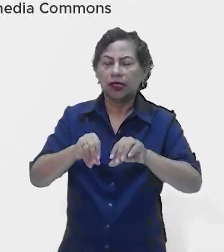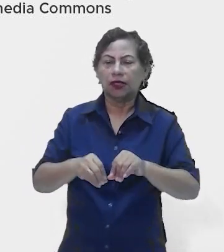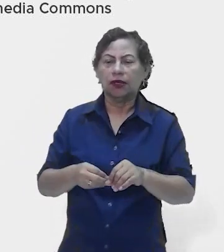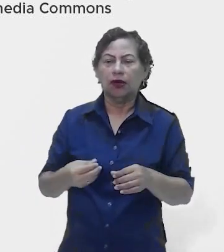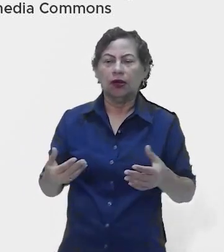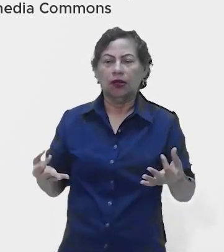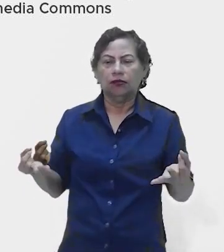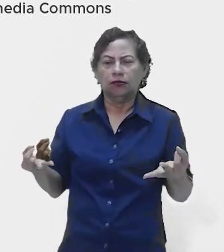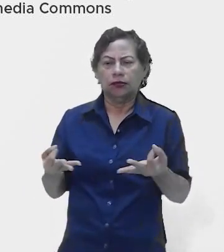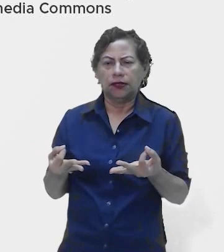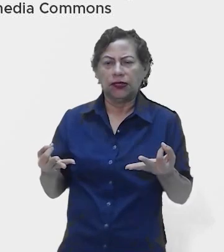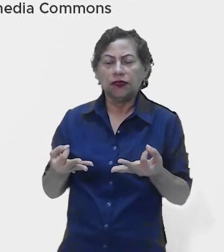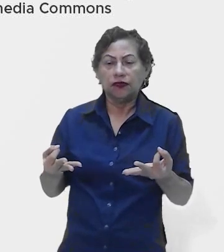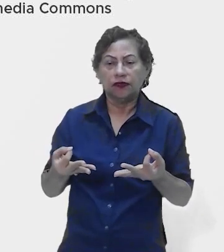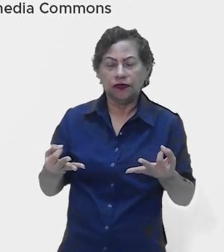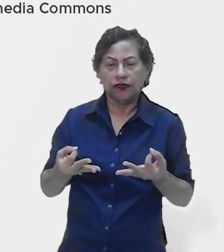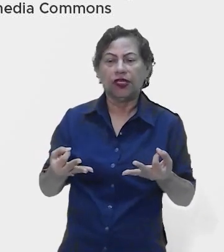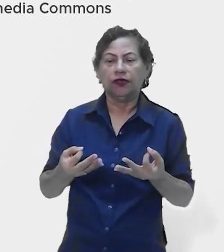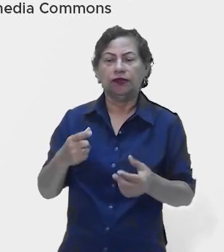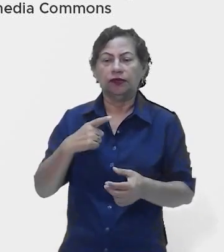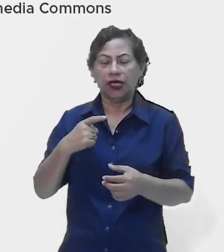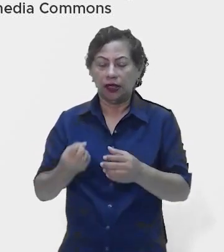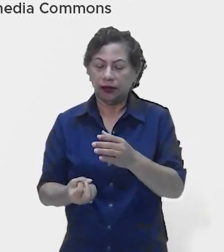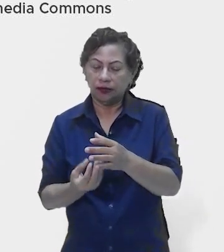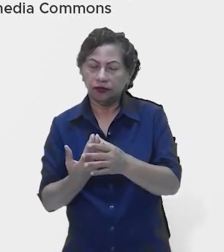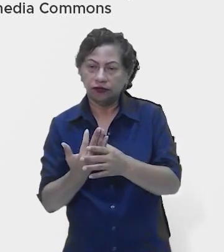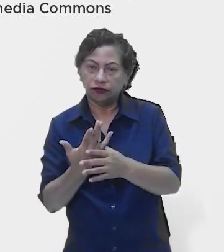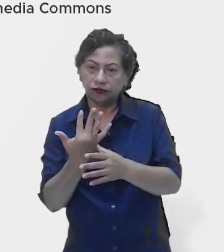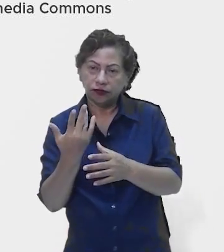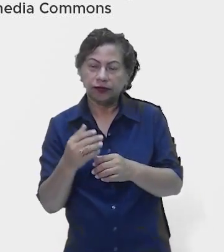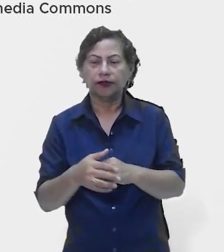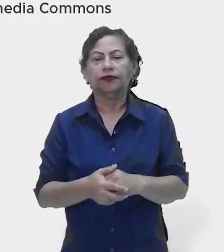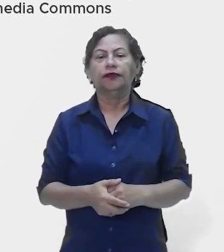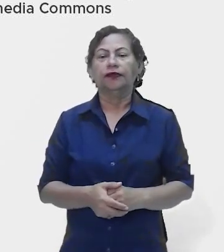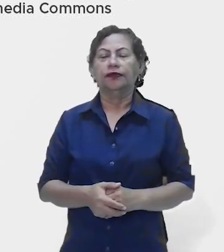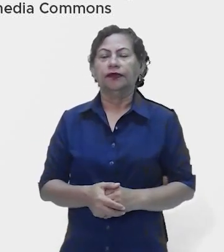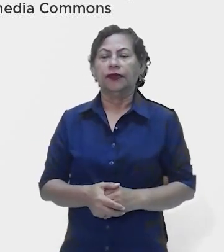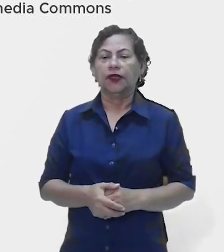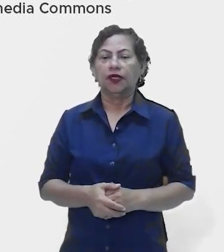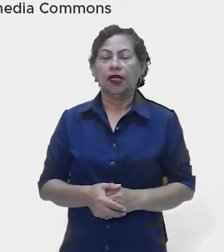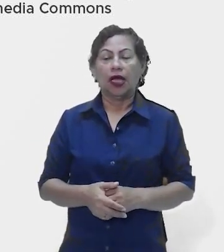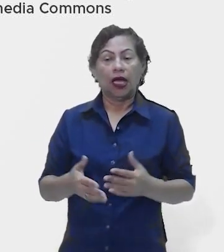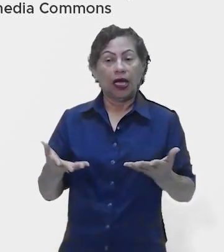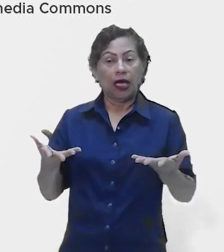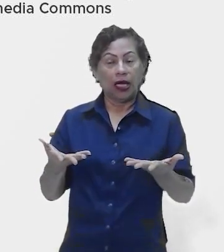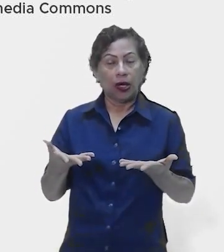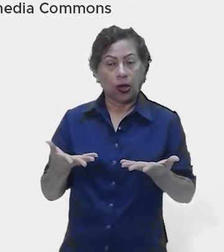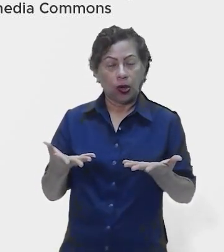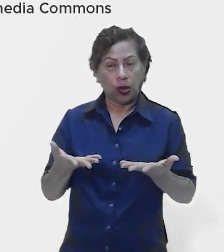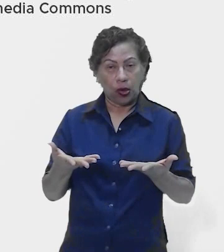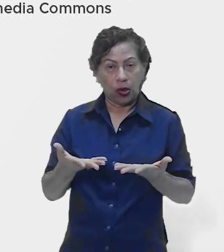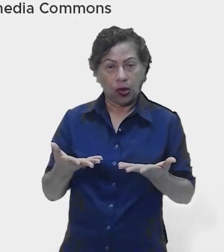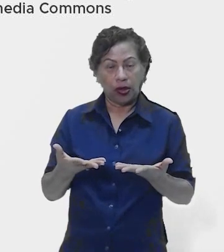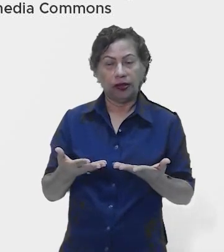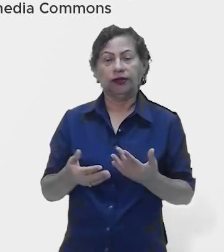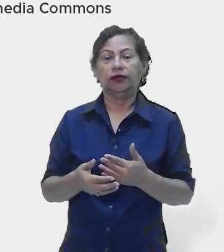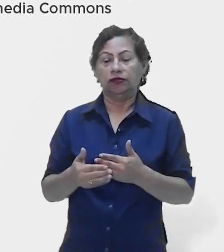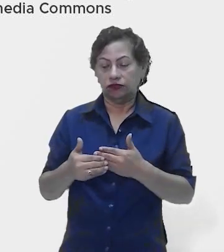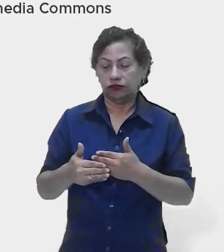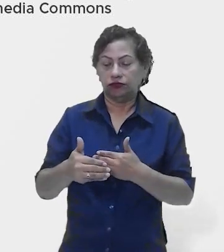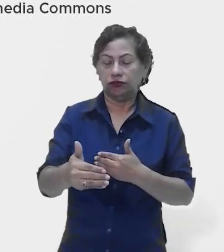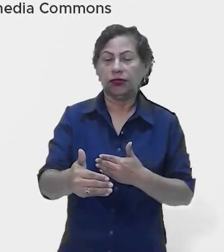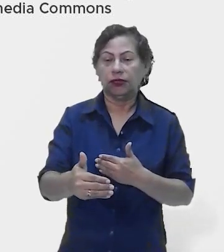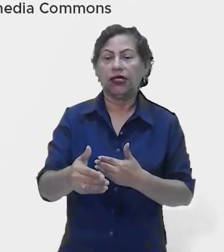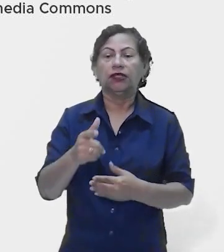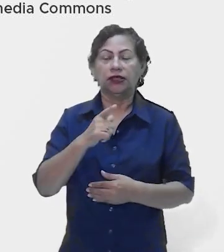área muito grande, técnicas rudimentares, isso outrora, tá, turma? Nesse momento atual, a gente tem uma